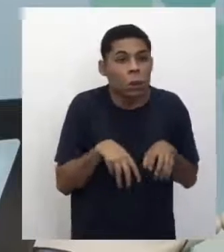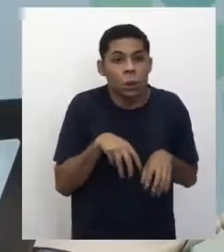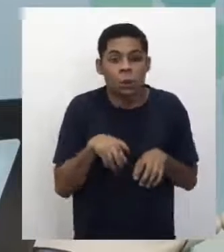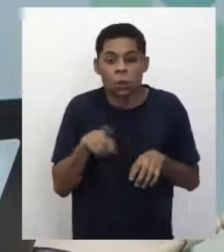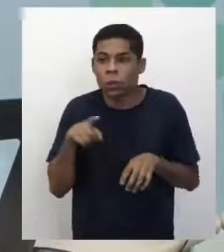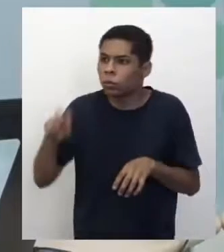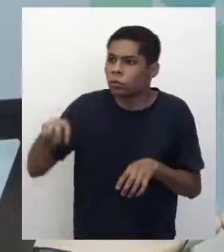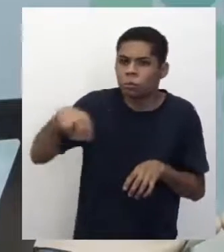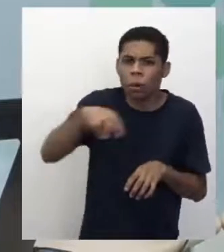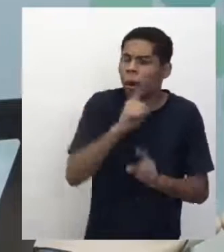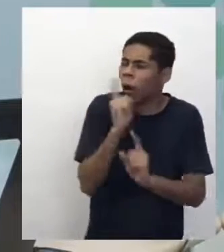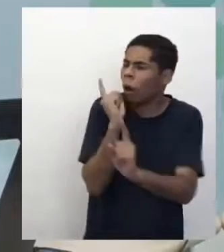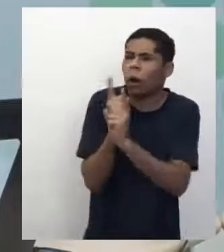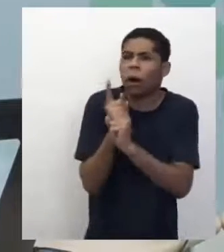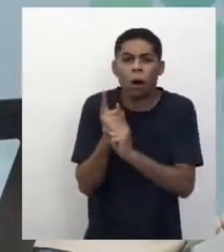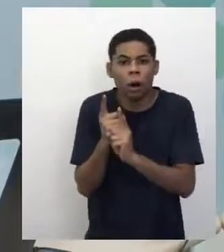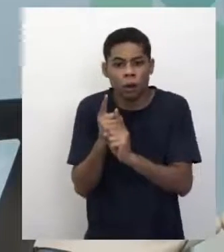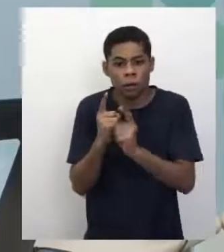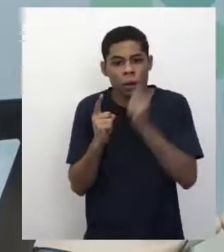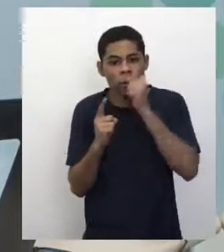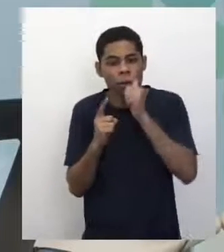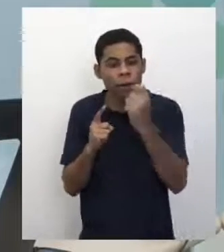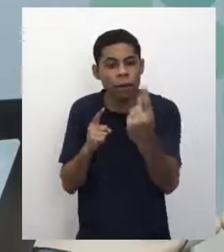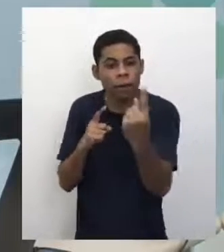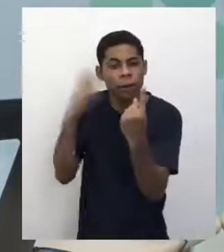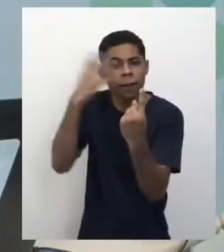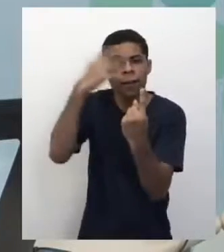o professor encontrou uma linda mulher.